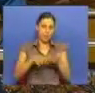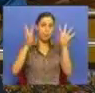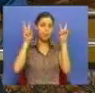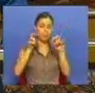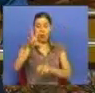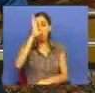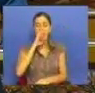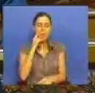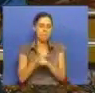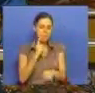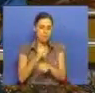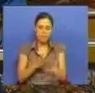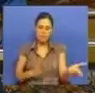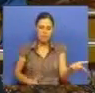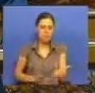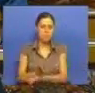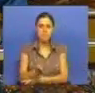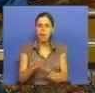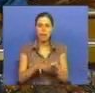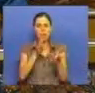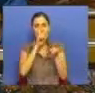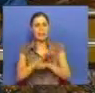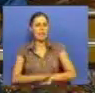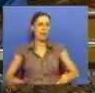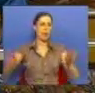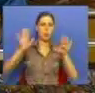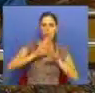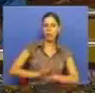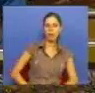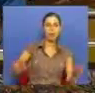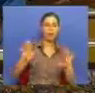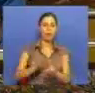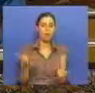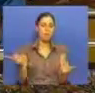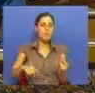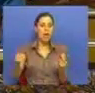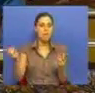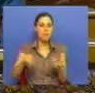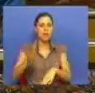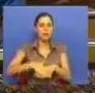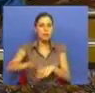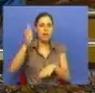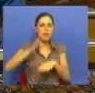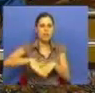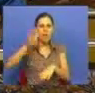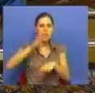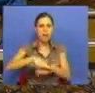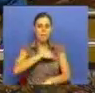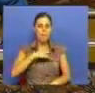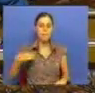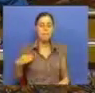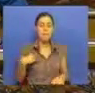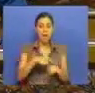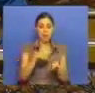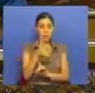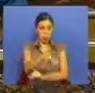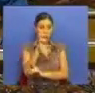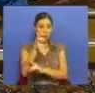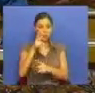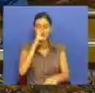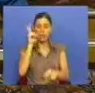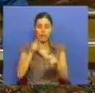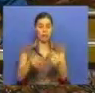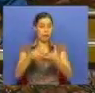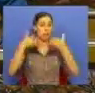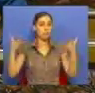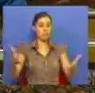porque o Governo manteve uma olímpica tranquilidade perante as sucessivas vagas de saída de médicos dos hospitais públicos, ao ritmo da inauguração